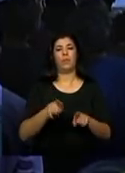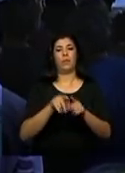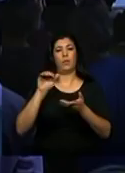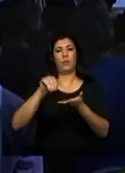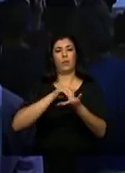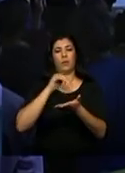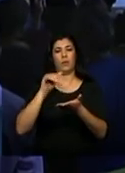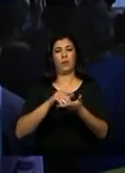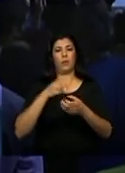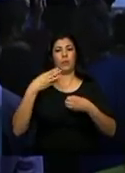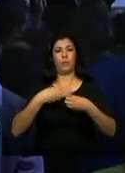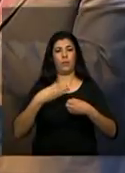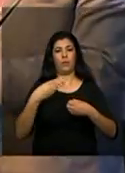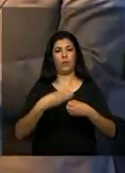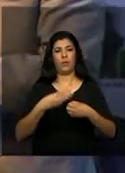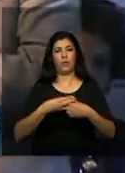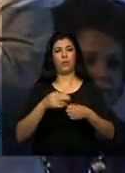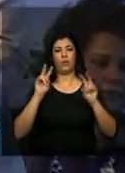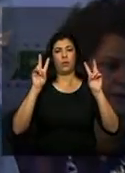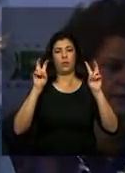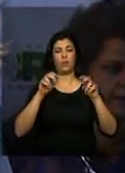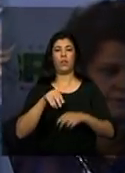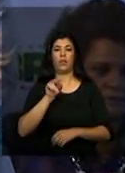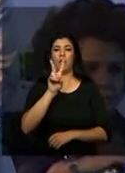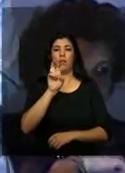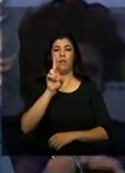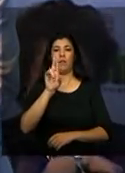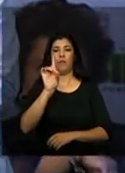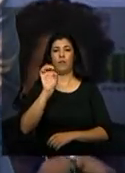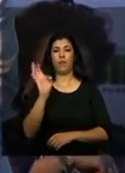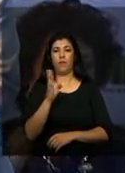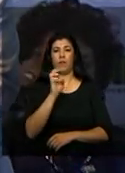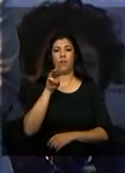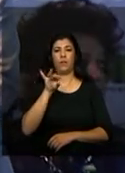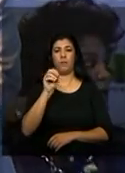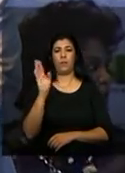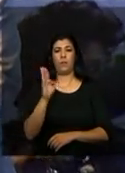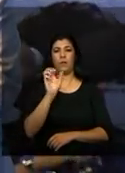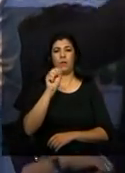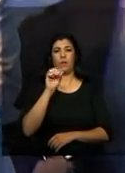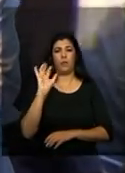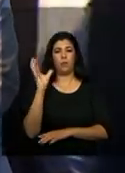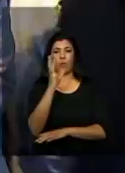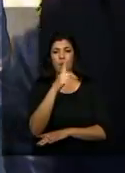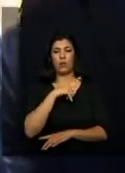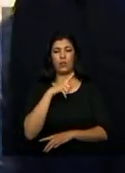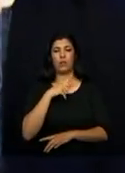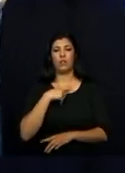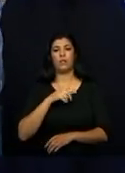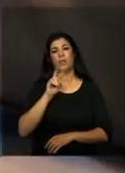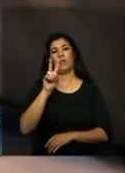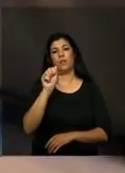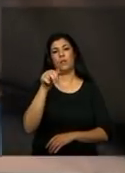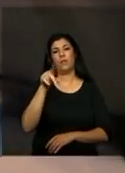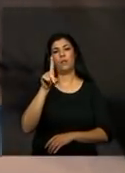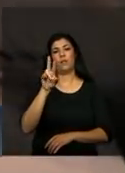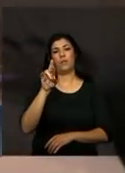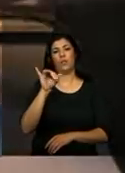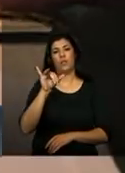municipal do Verde e do Meio Ambiente, Vanderlei Meira do Nascimento.